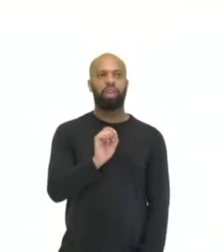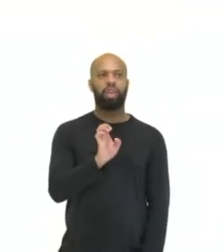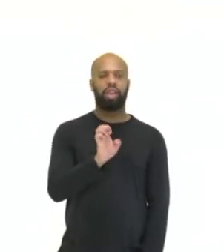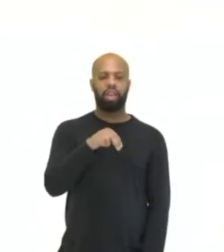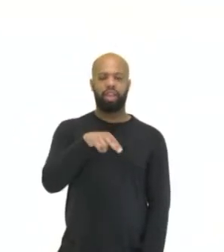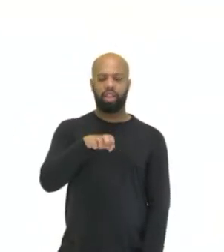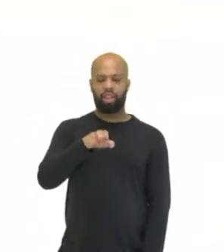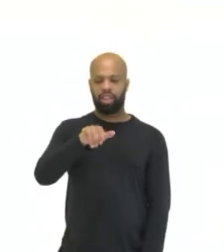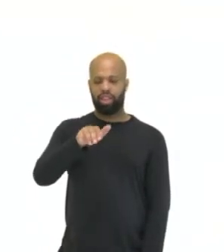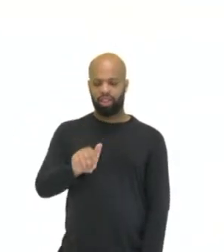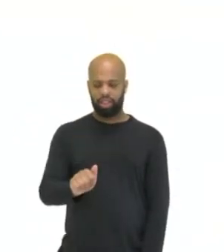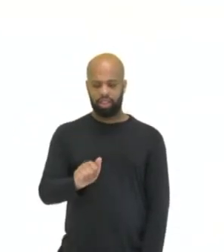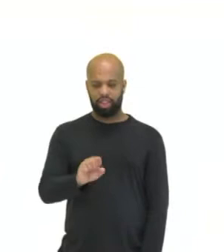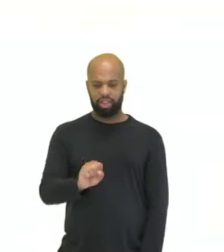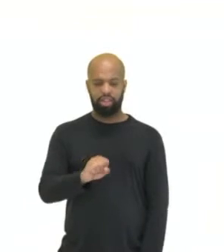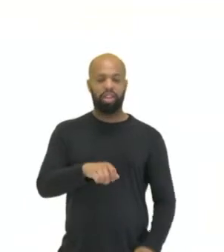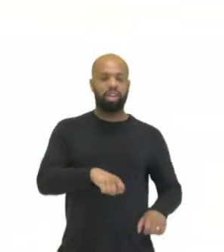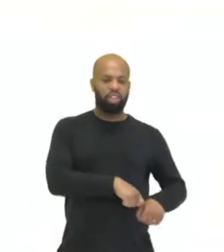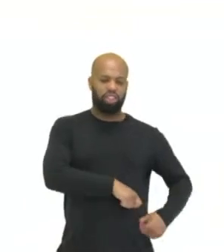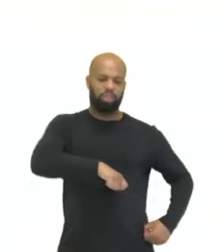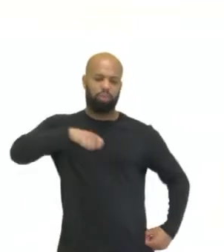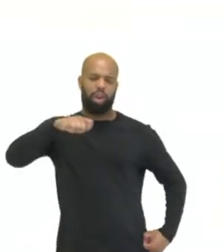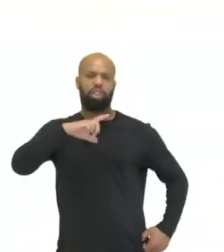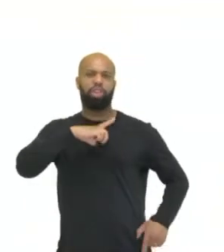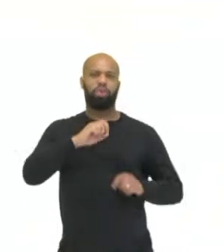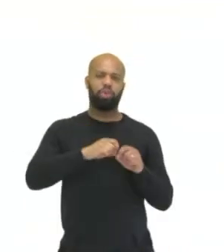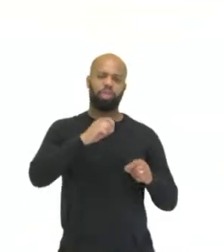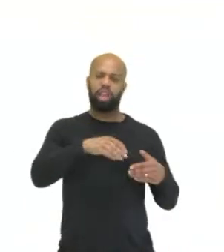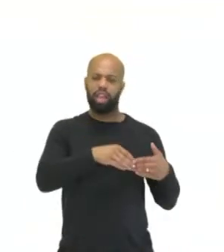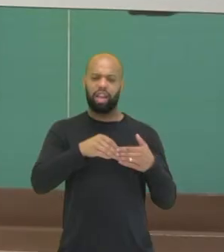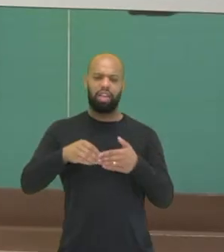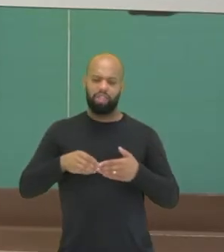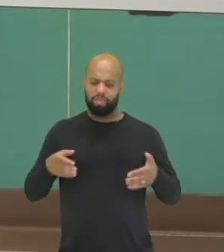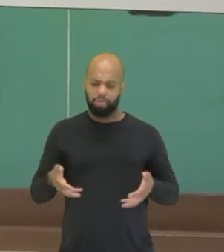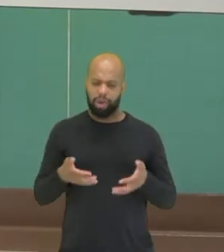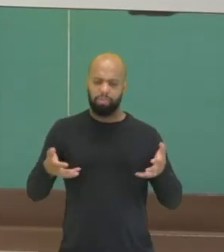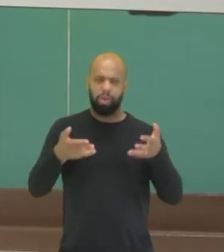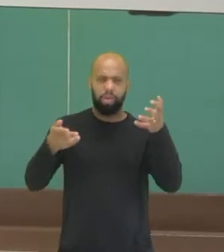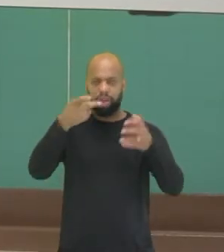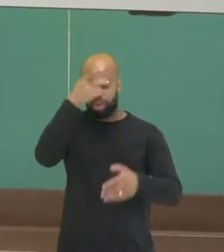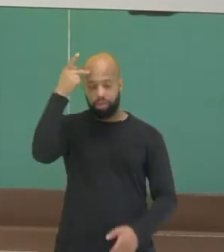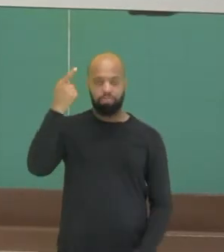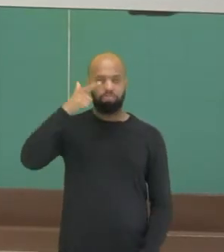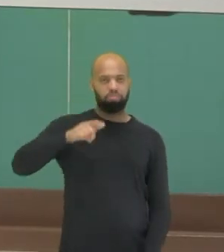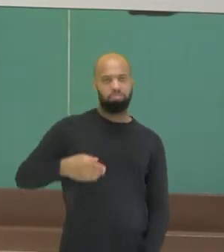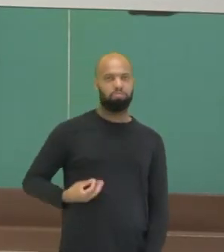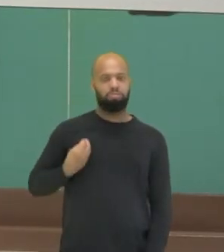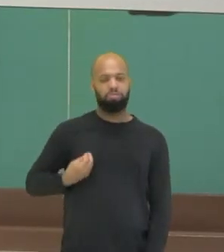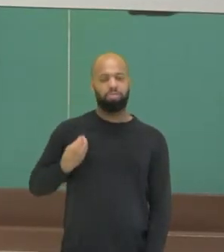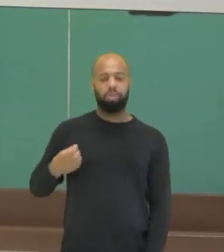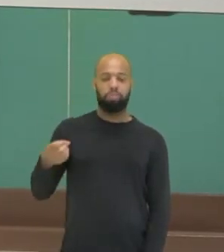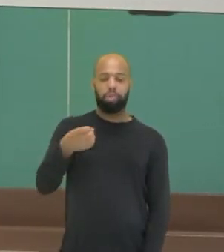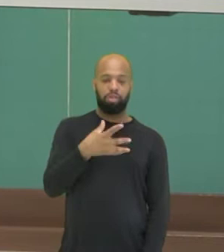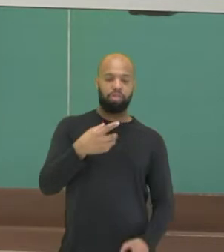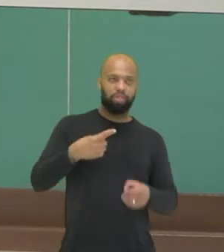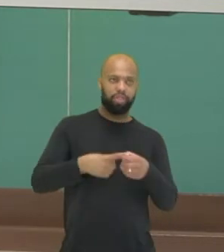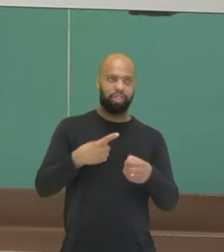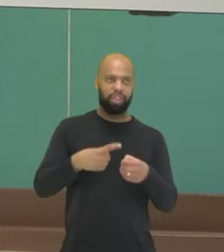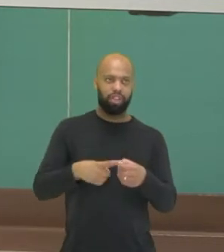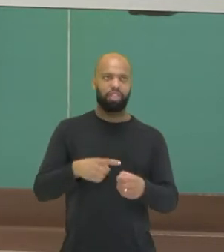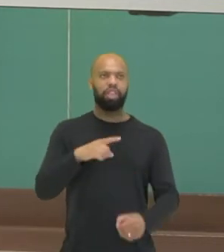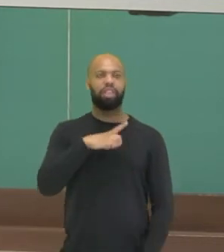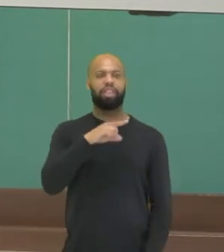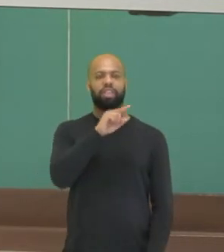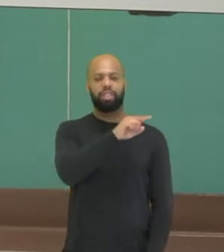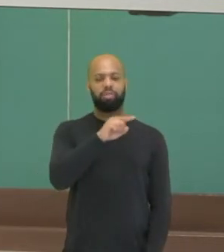deveria conduzir os sobreviventes para uma nova civilização, uma nova cidade. Tem esses 3 pontinhos que parece que fica faltando uma